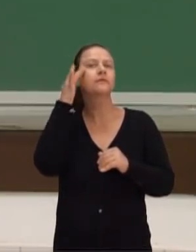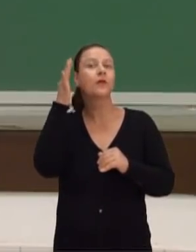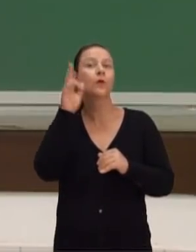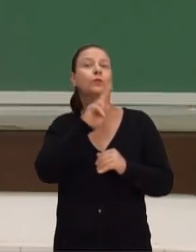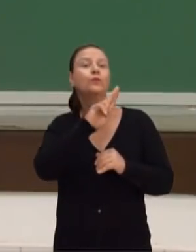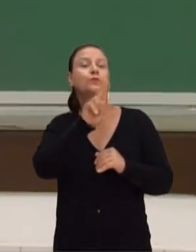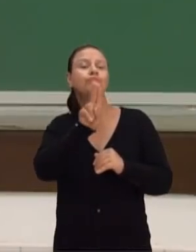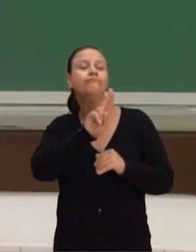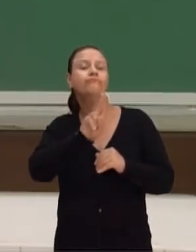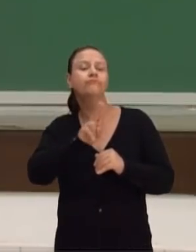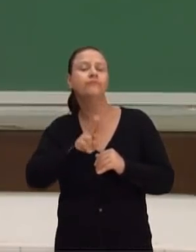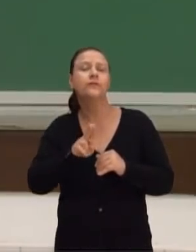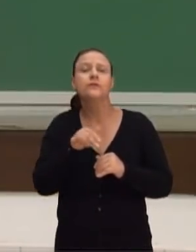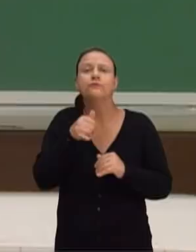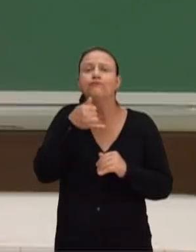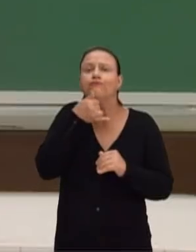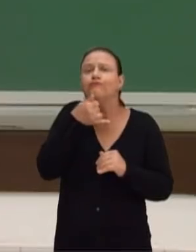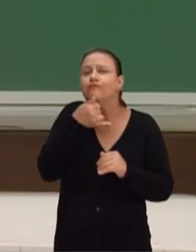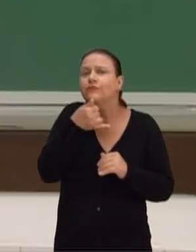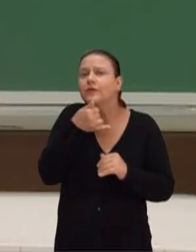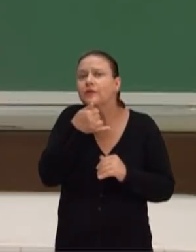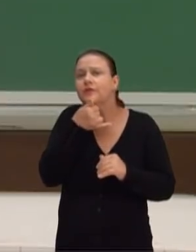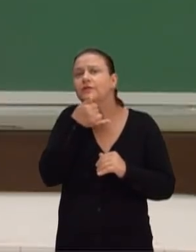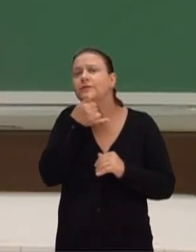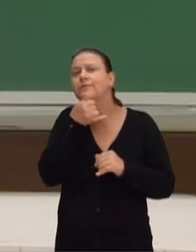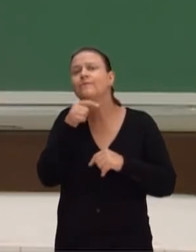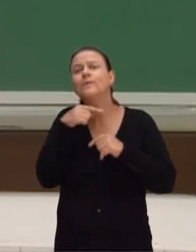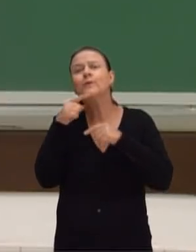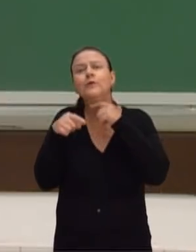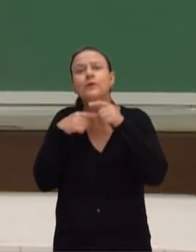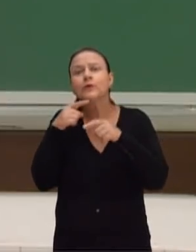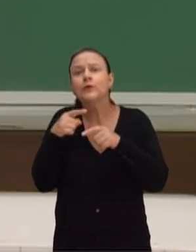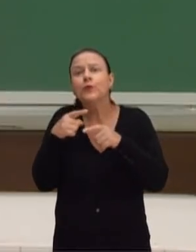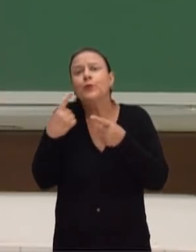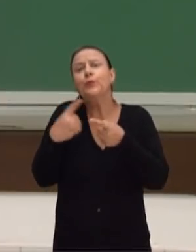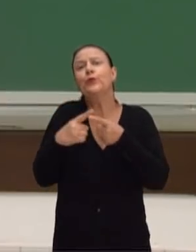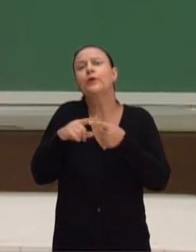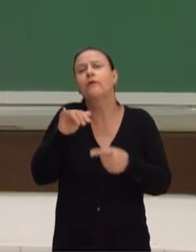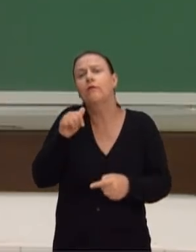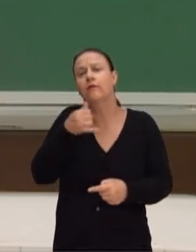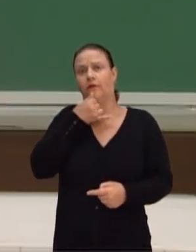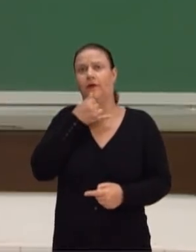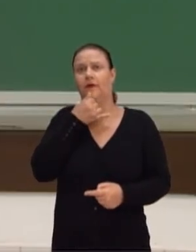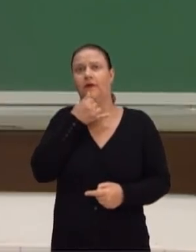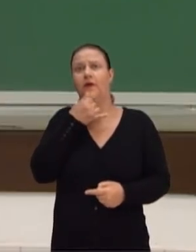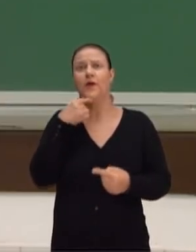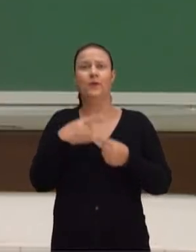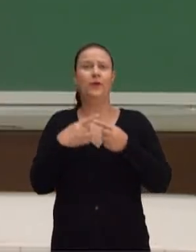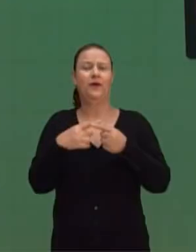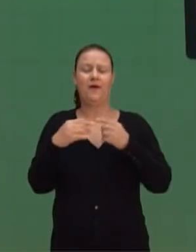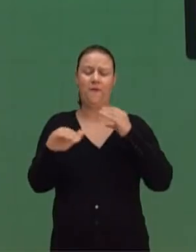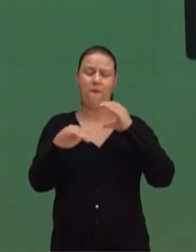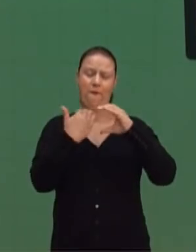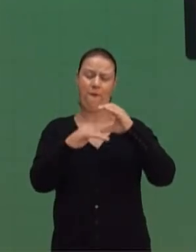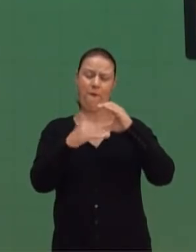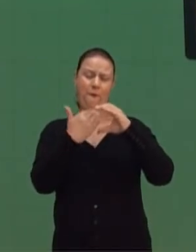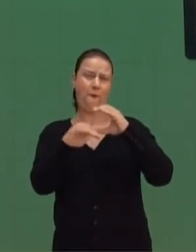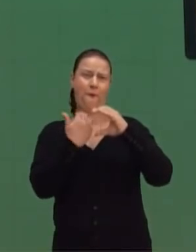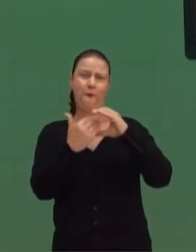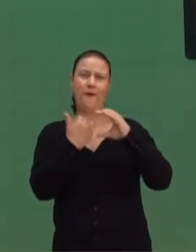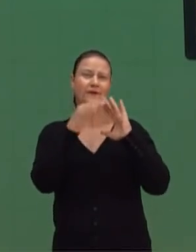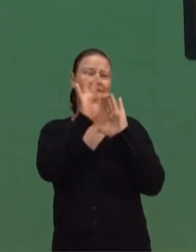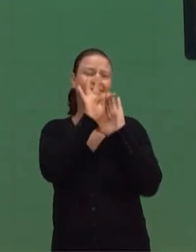né? Infelizmente não vai dar, ou felizmente. Por quê? Porque vieram tantos textos